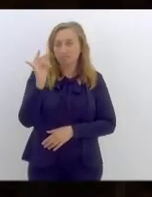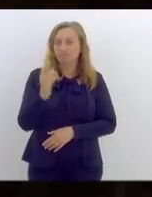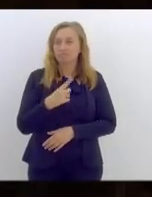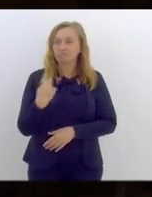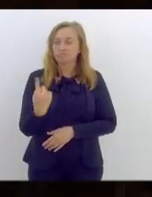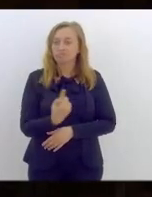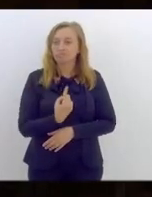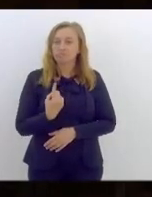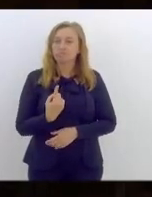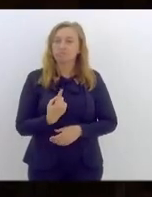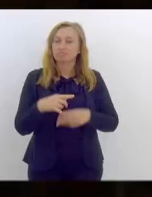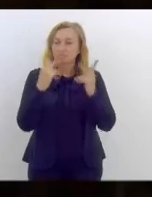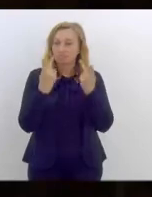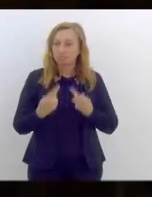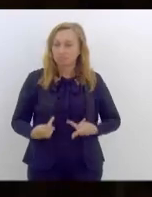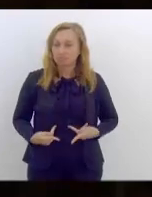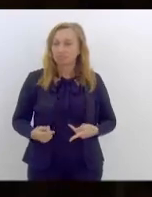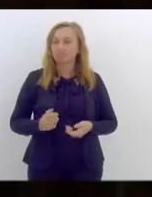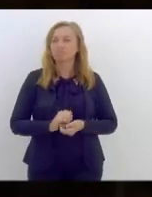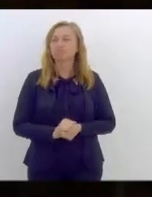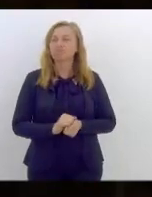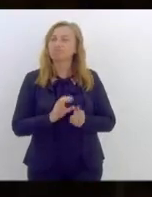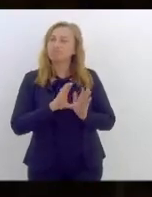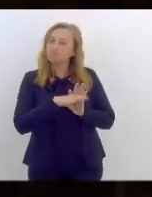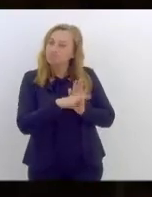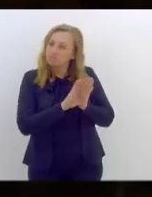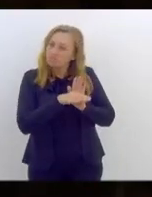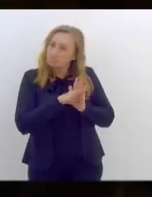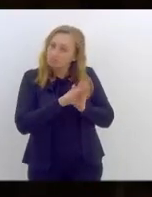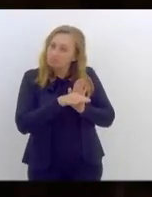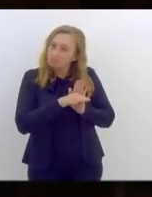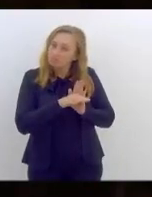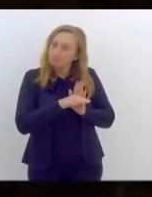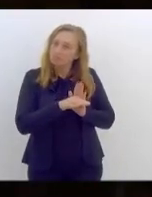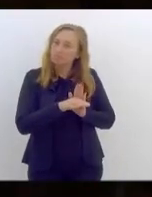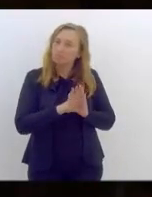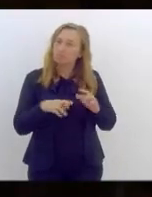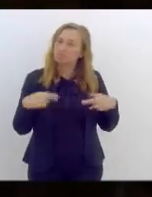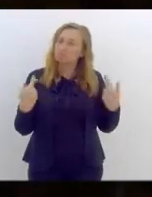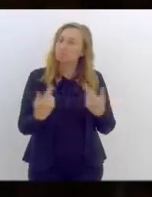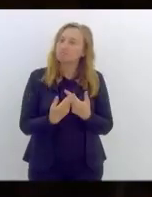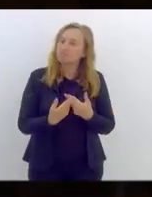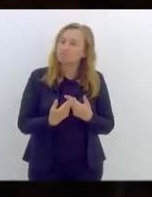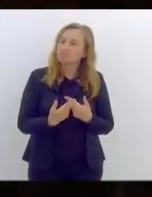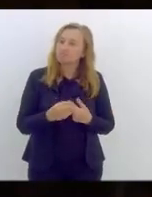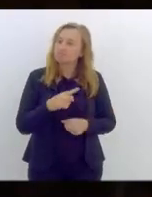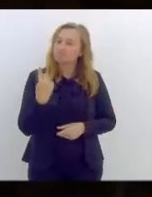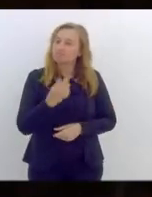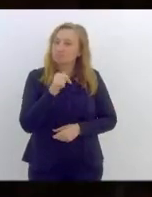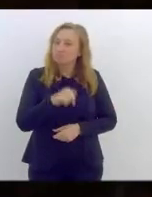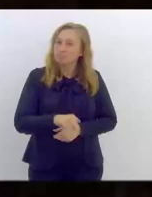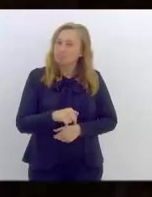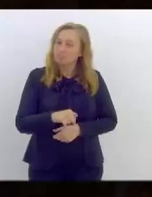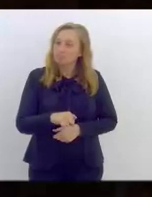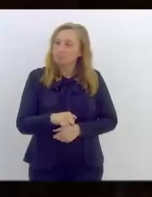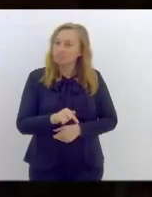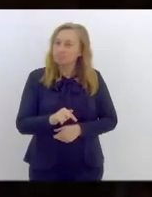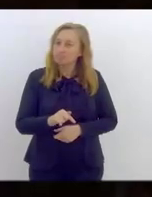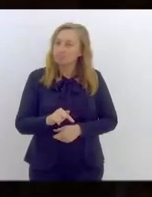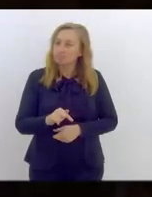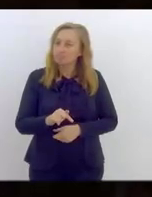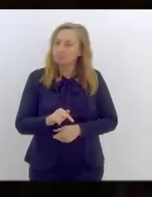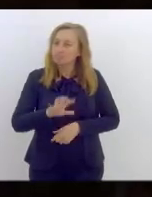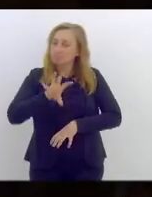visão eurocêntrica tem o conceito de alteridade, eu e o outro, não. Nós aqui contemos o outro.